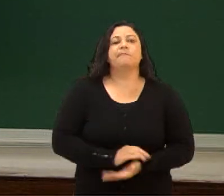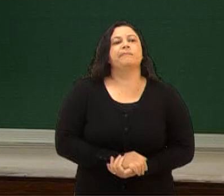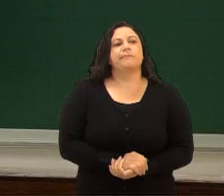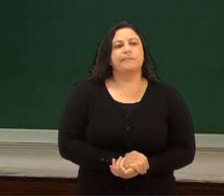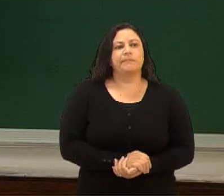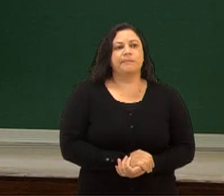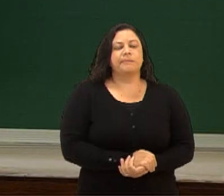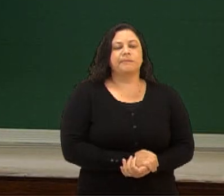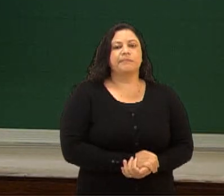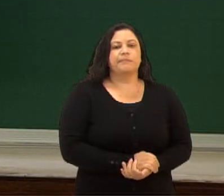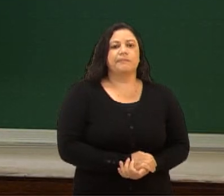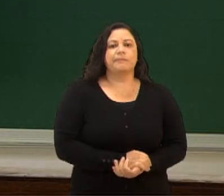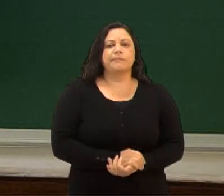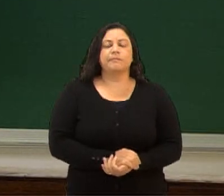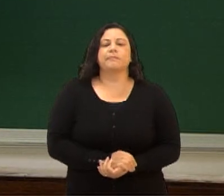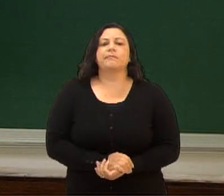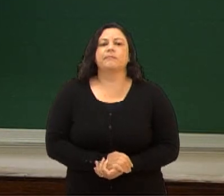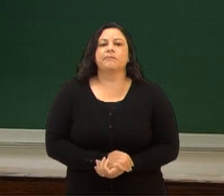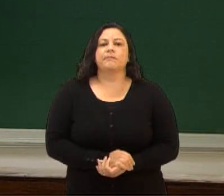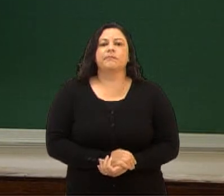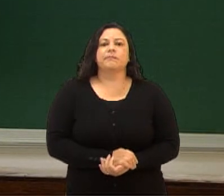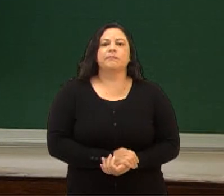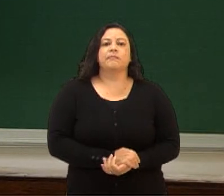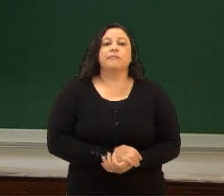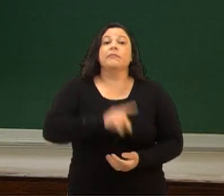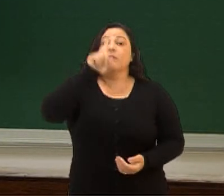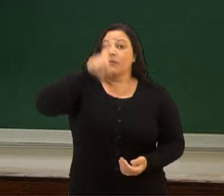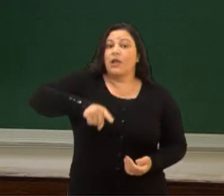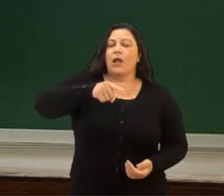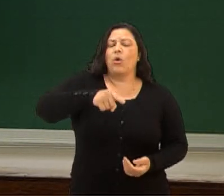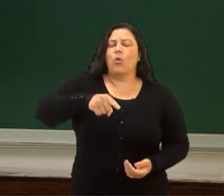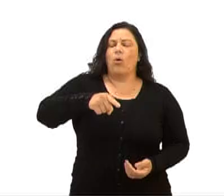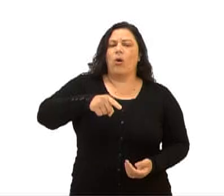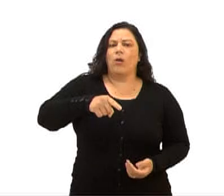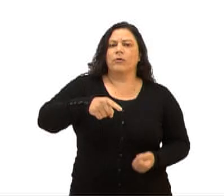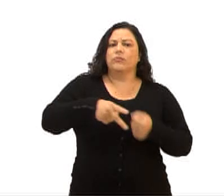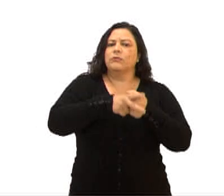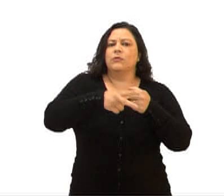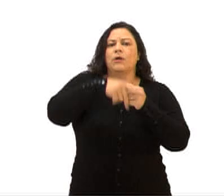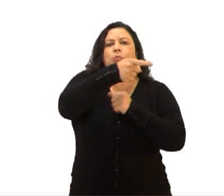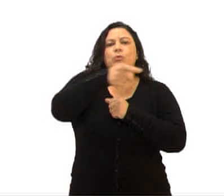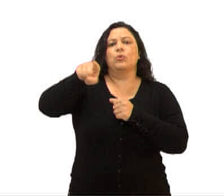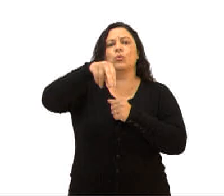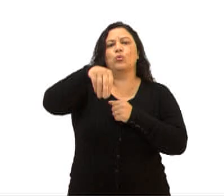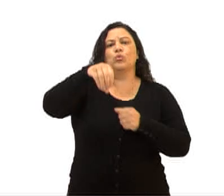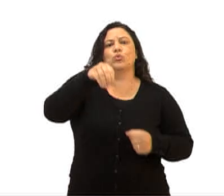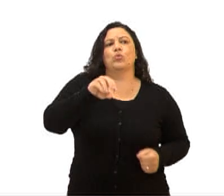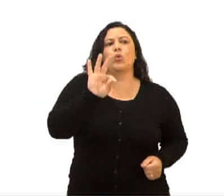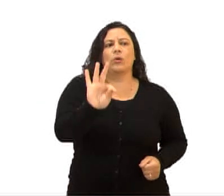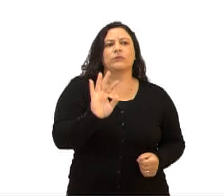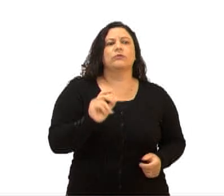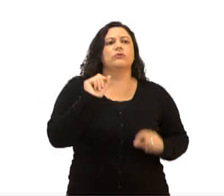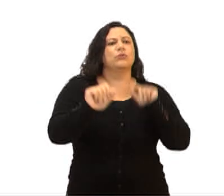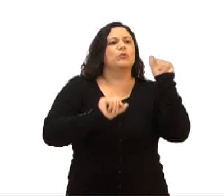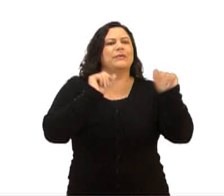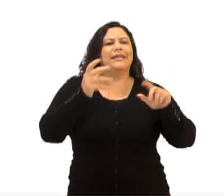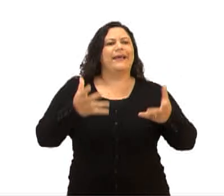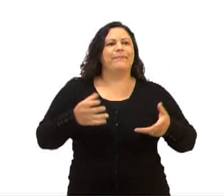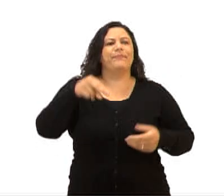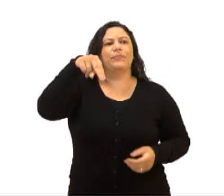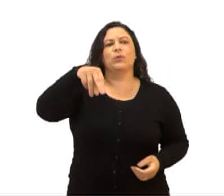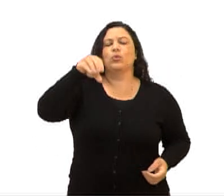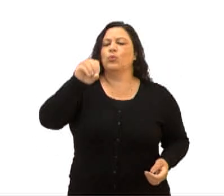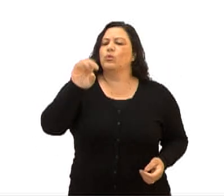Forma negativa, então, do present perfect. Veja, a gente só precisa incluir o